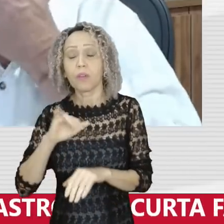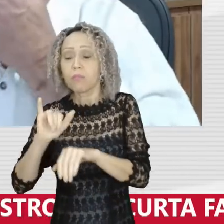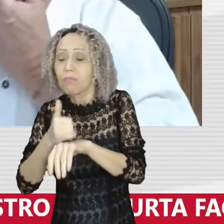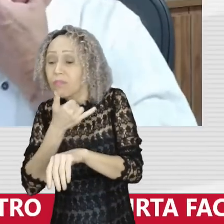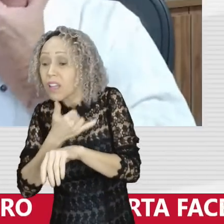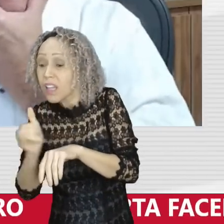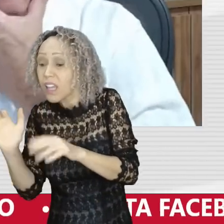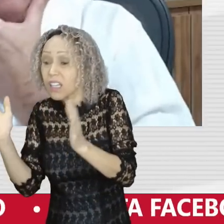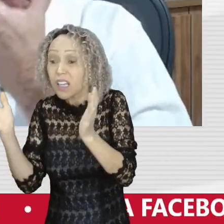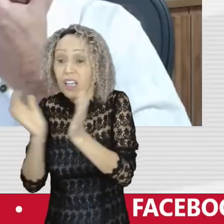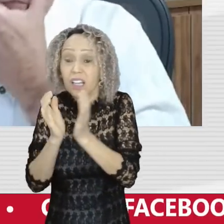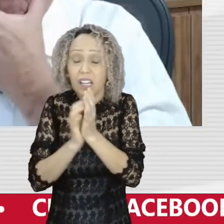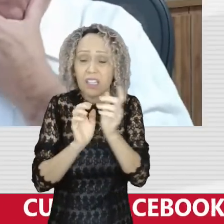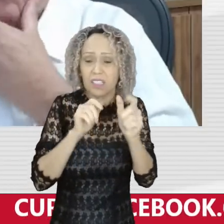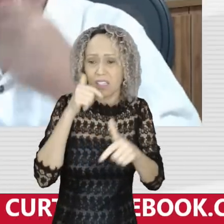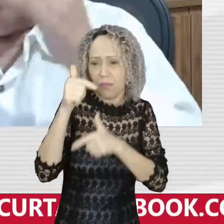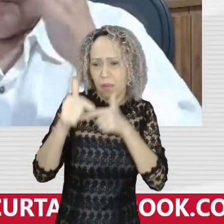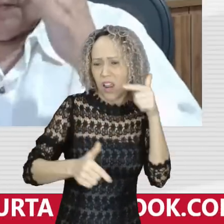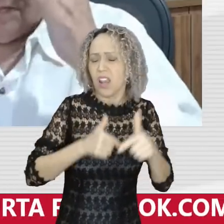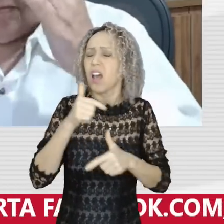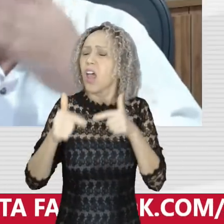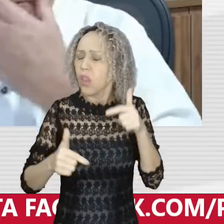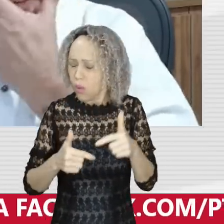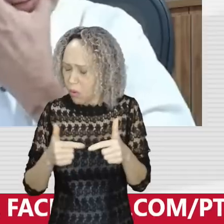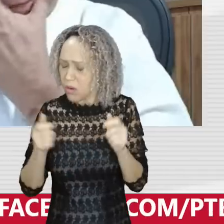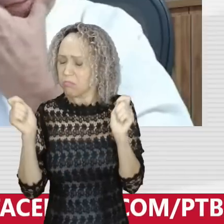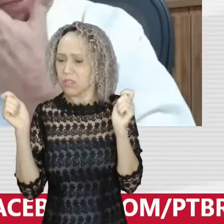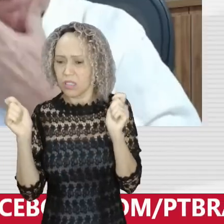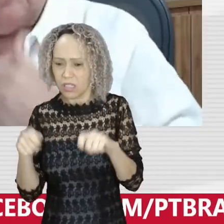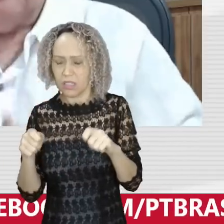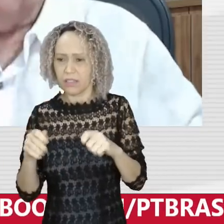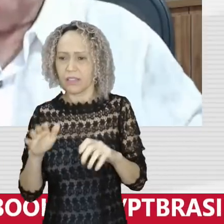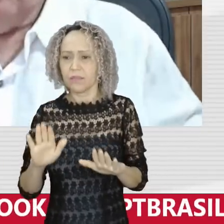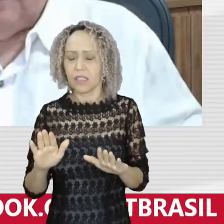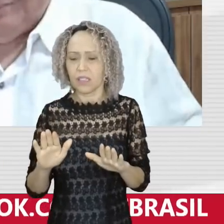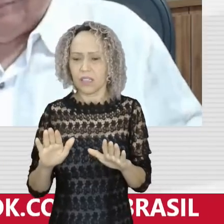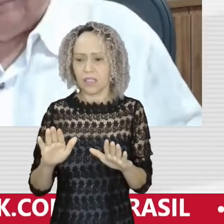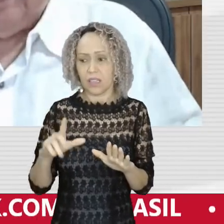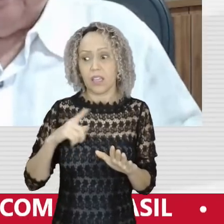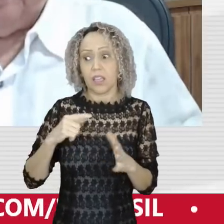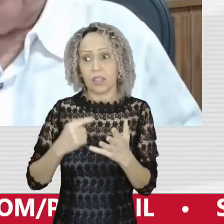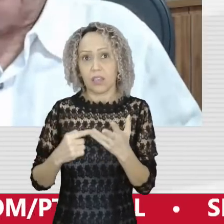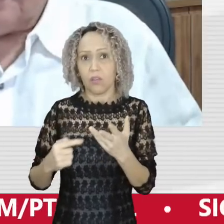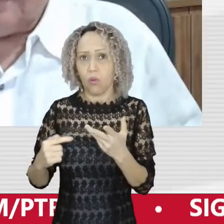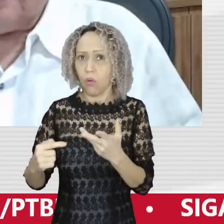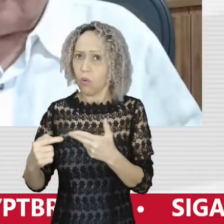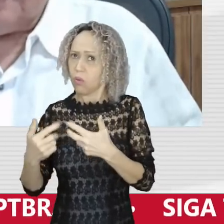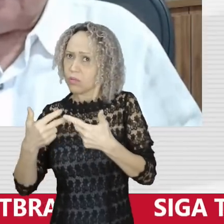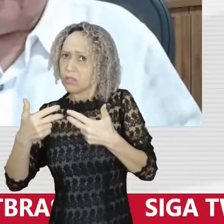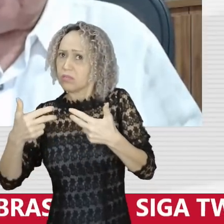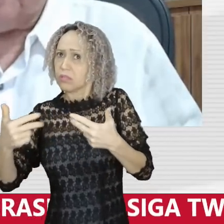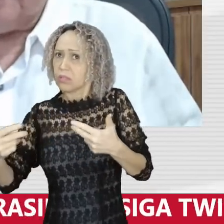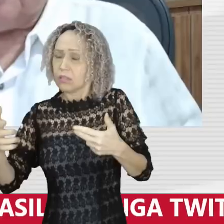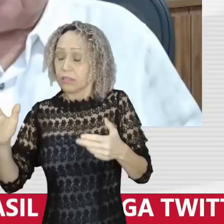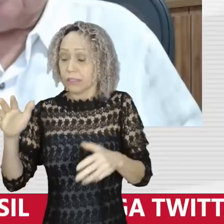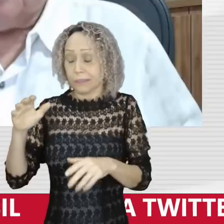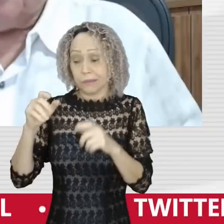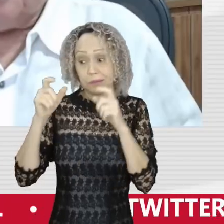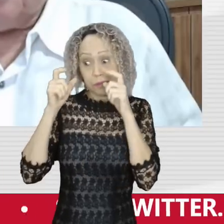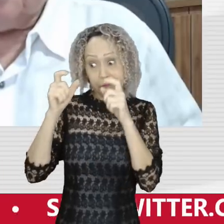terá que fazer disputas, porque tem outros interesses em jogo, e não basta só o presidente querer, a gente sabe disso. Então,